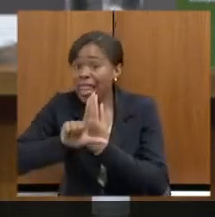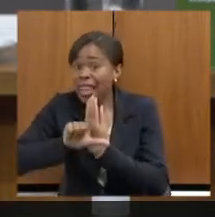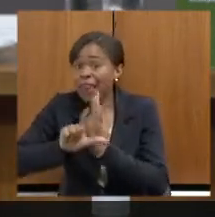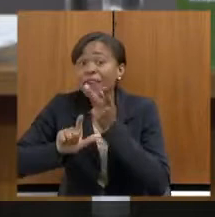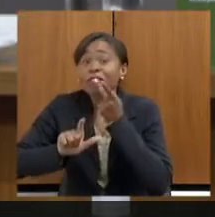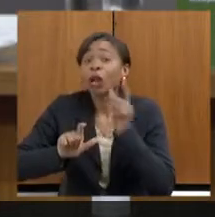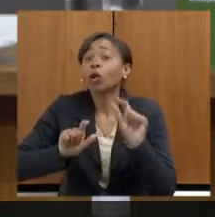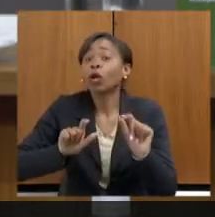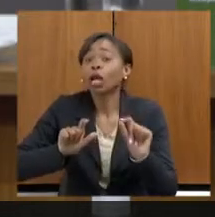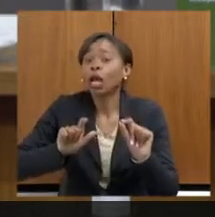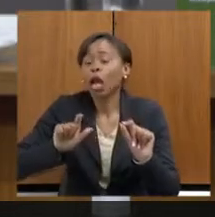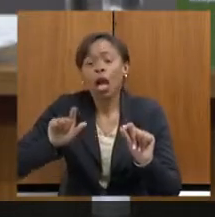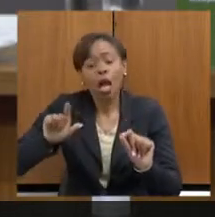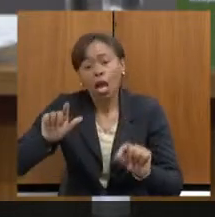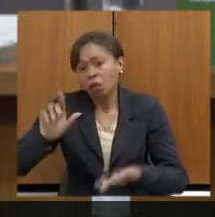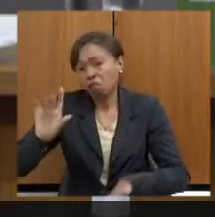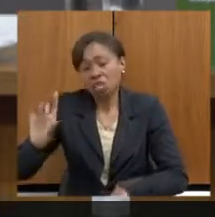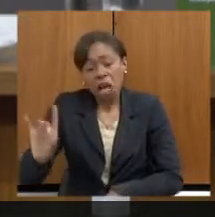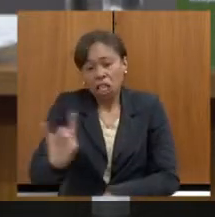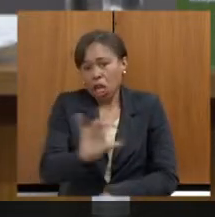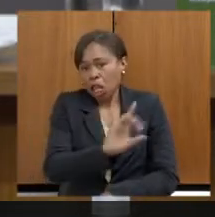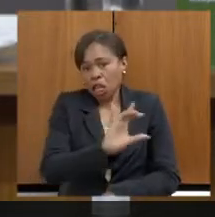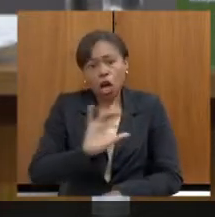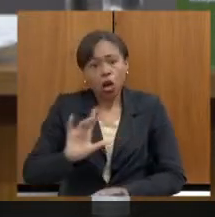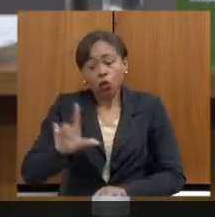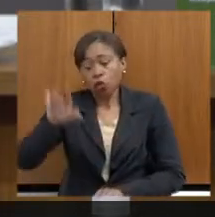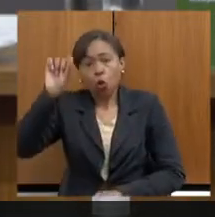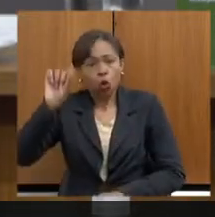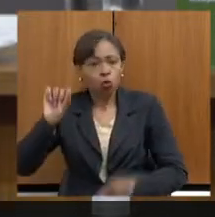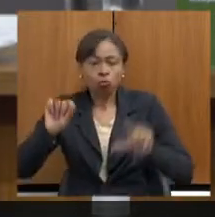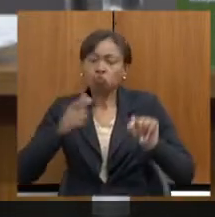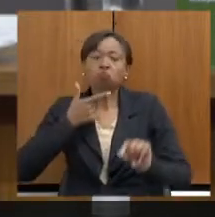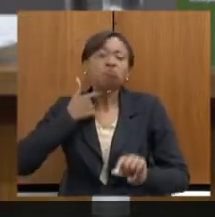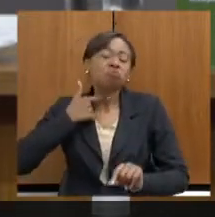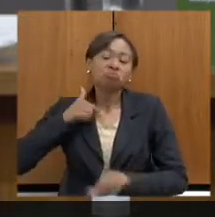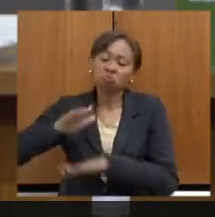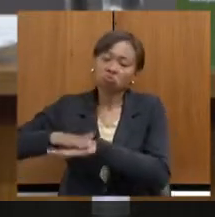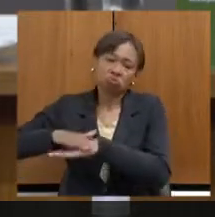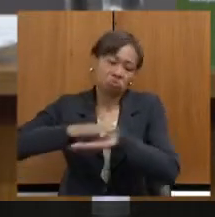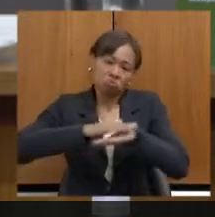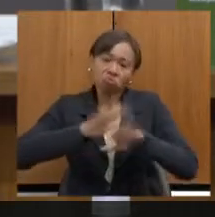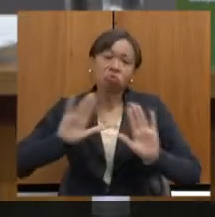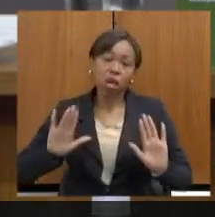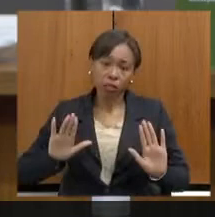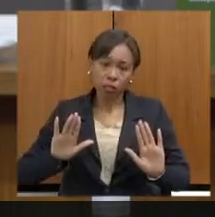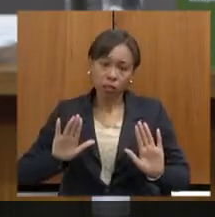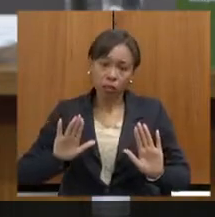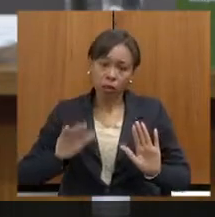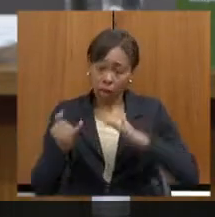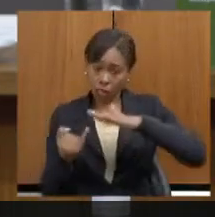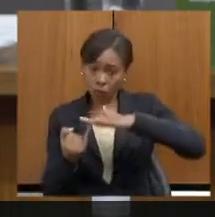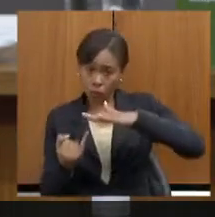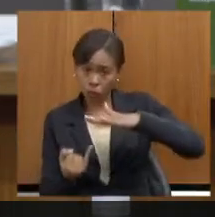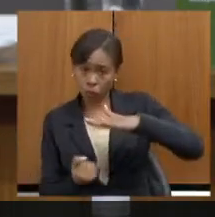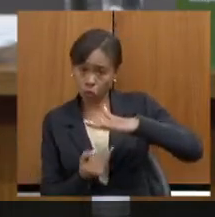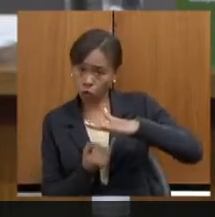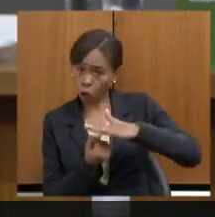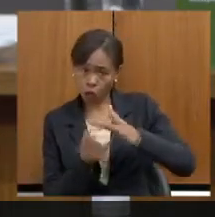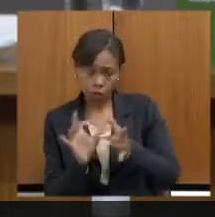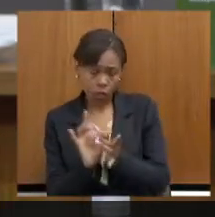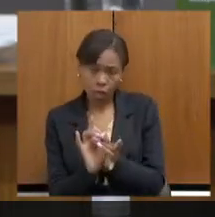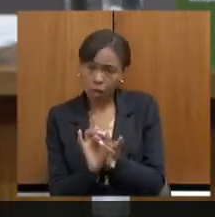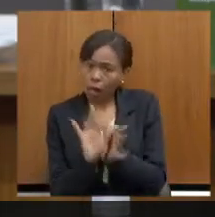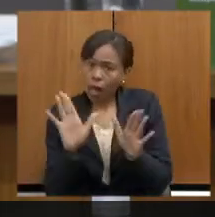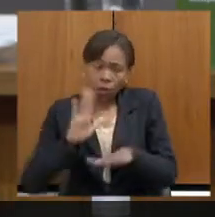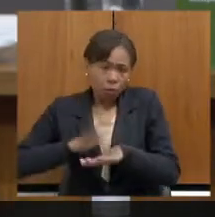mas também dá aos As instituições é é isso Supremo já decidiu